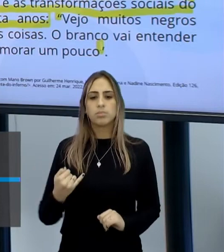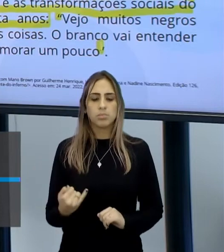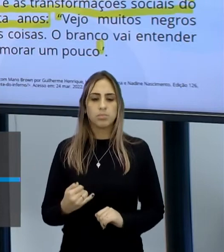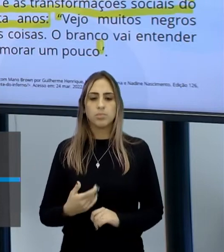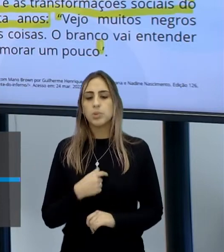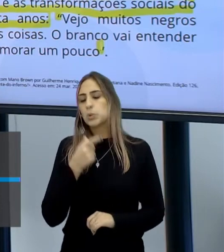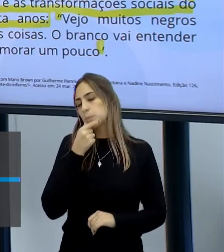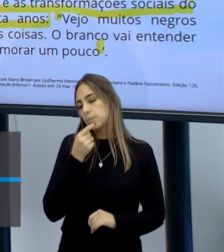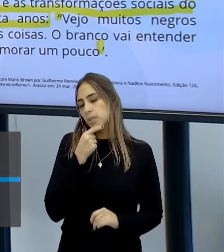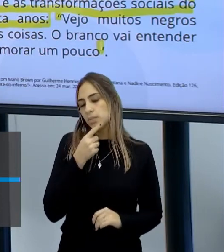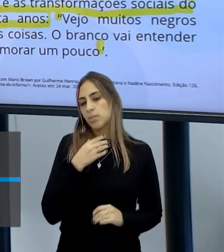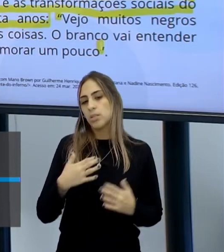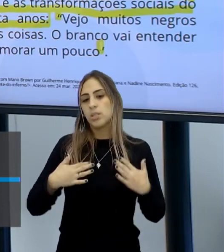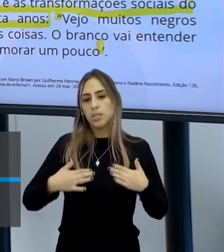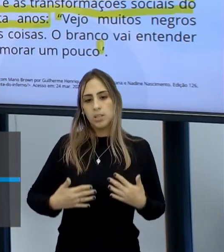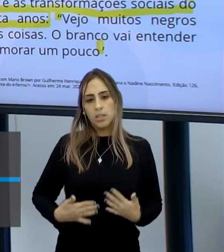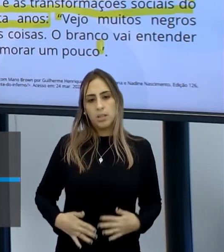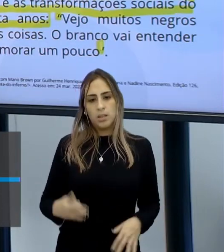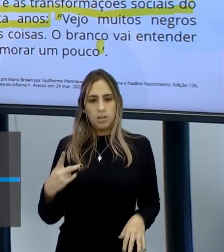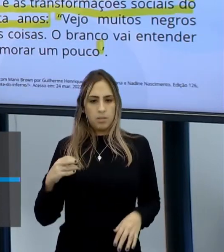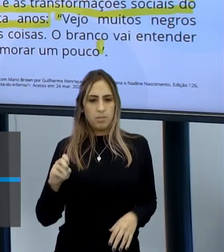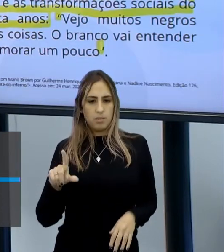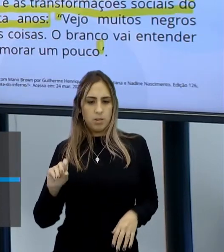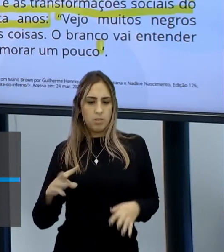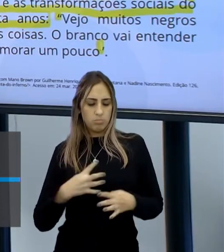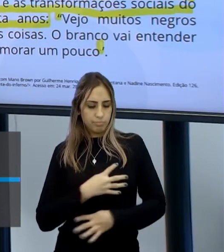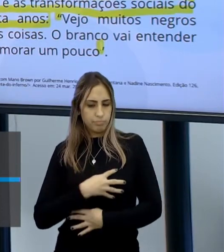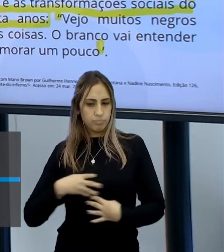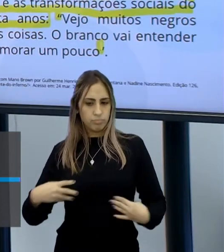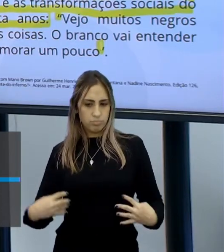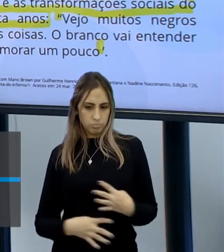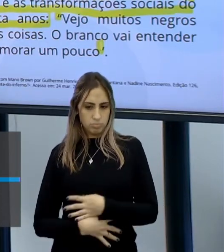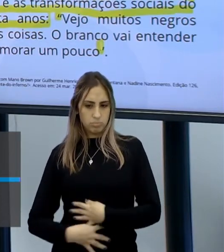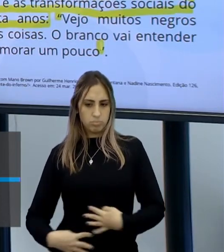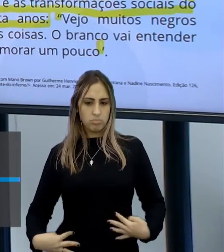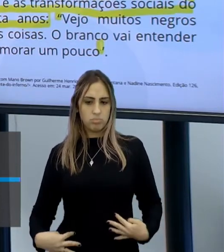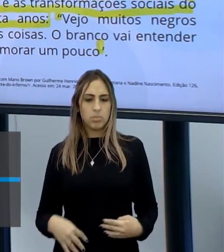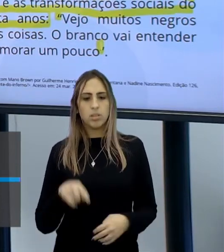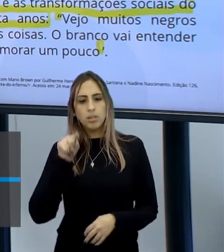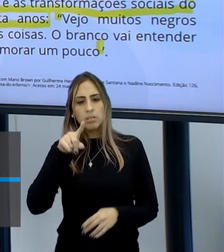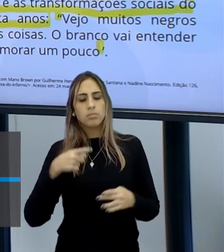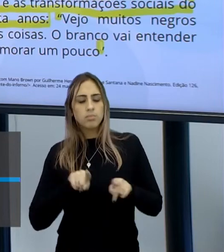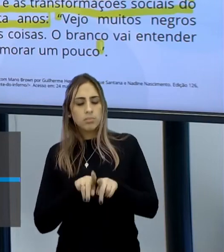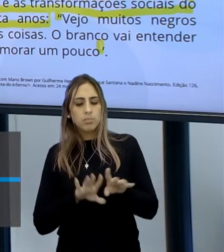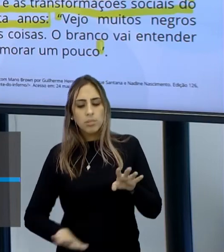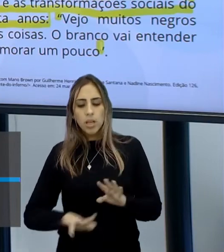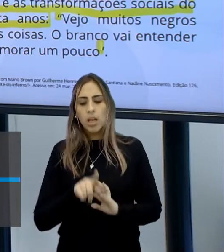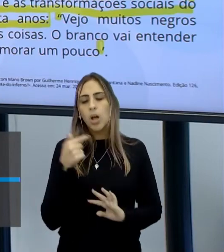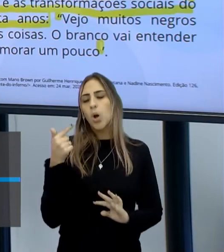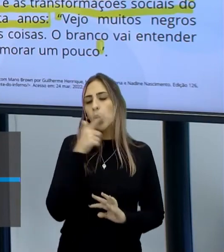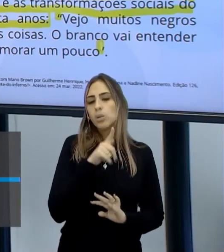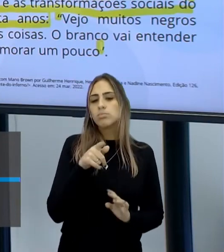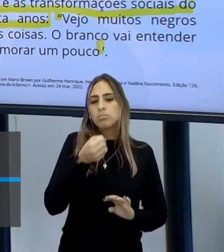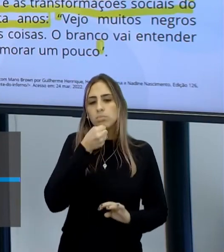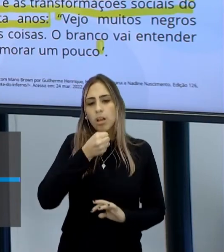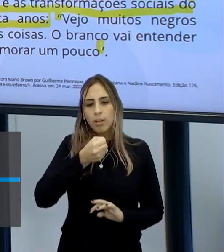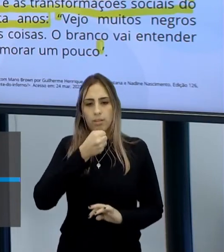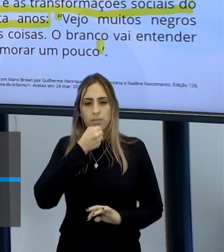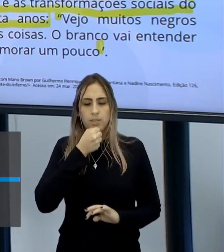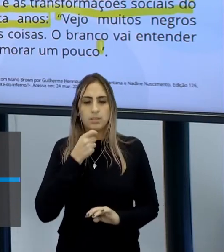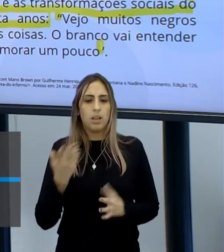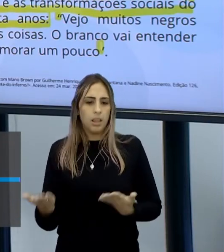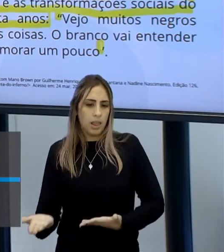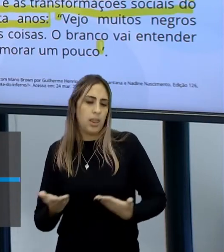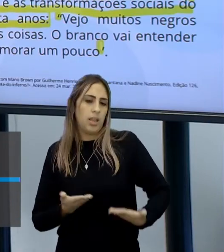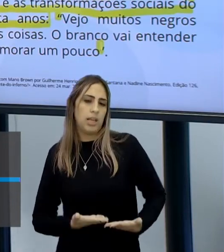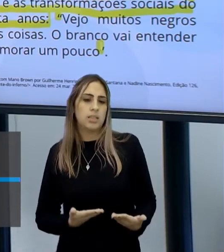uma blusa, uma camiseta polo ali, listrada. Então, esse espaço também que ele concede à entrevista